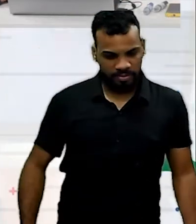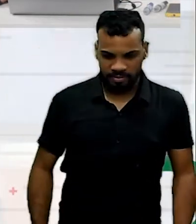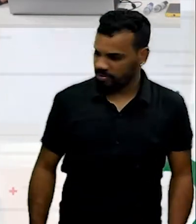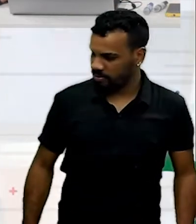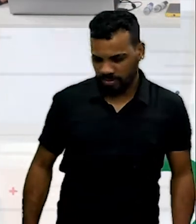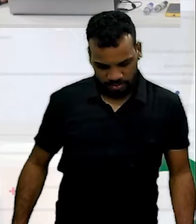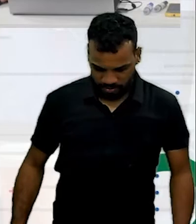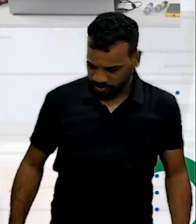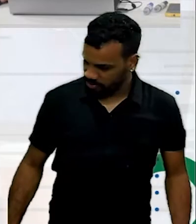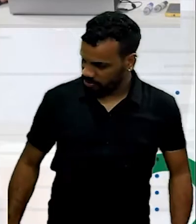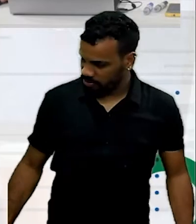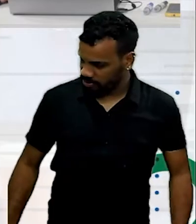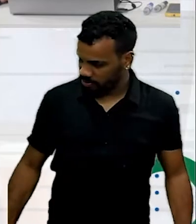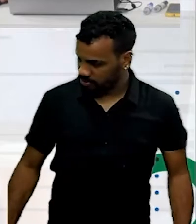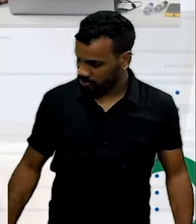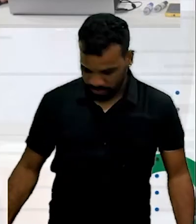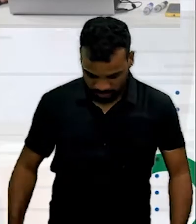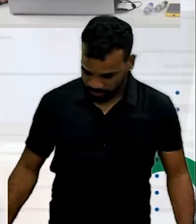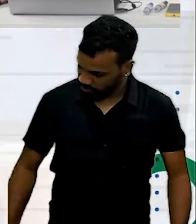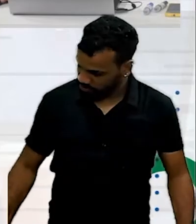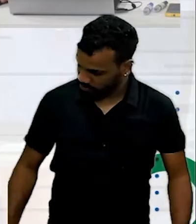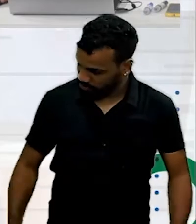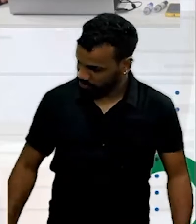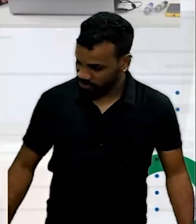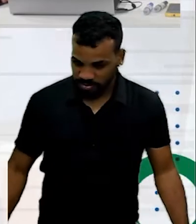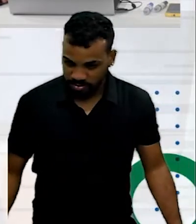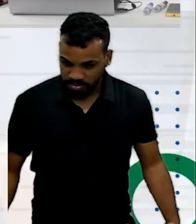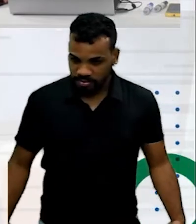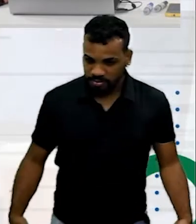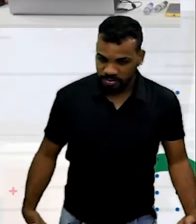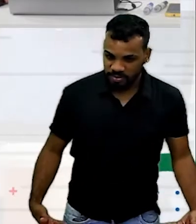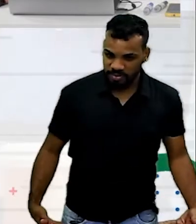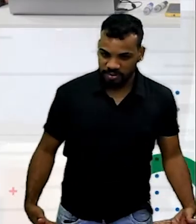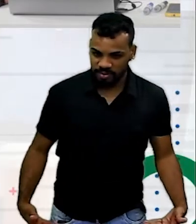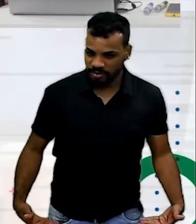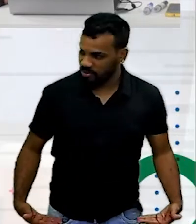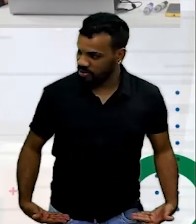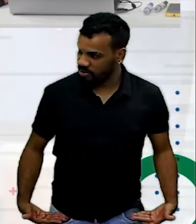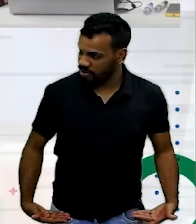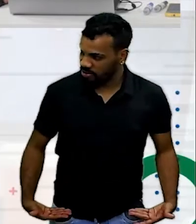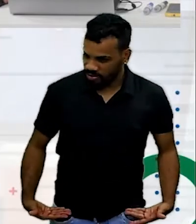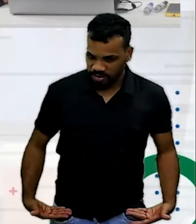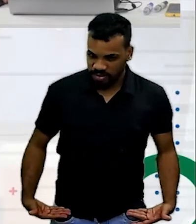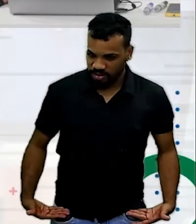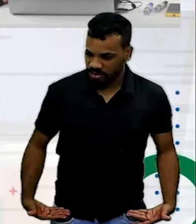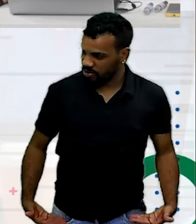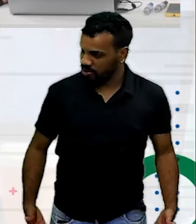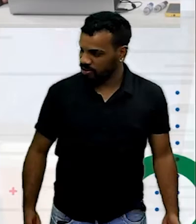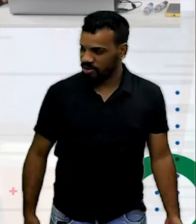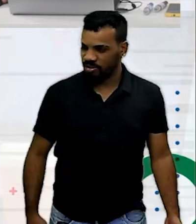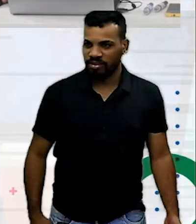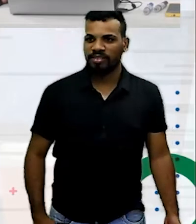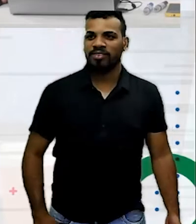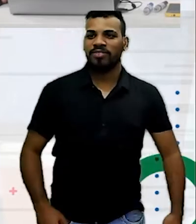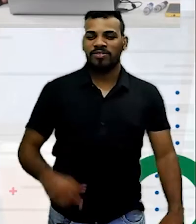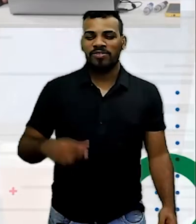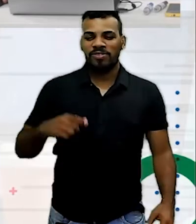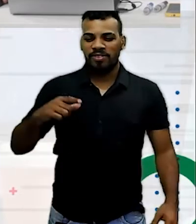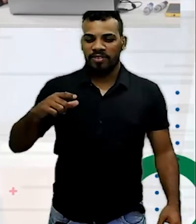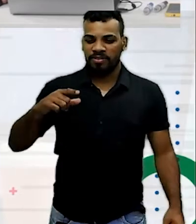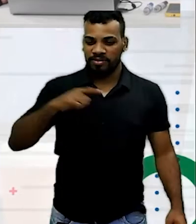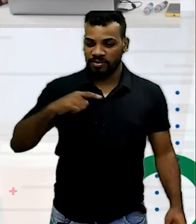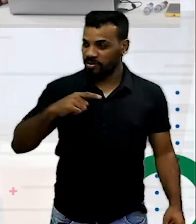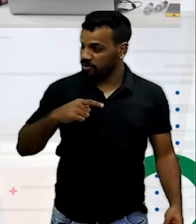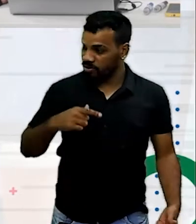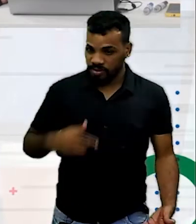escrita arco. Se eu clico nela e arrasto, eu posso fazer de repente um gráfico, eu posso